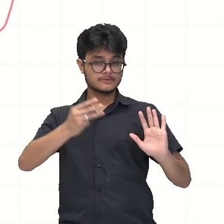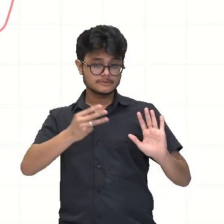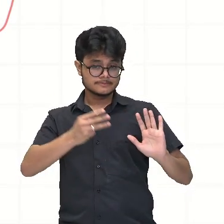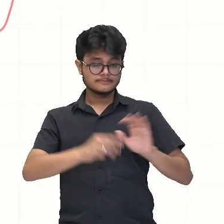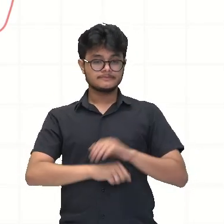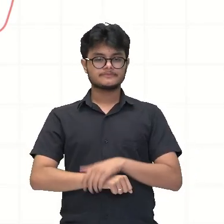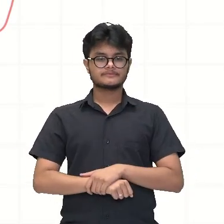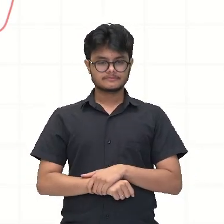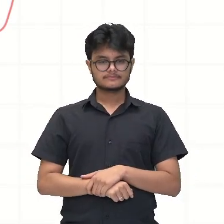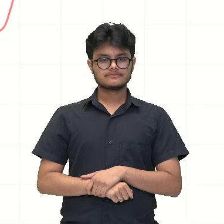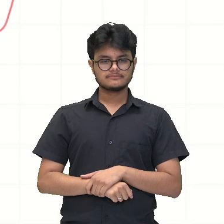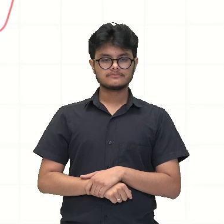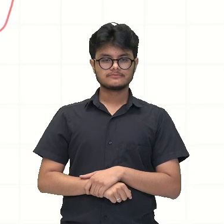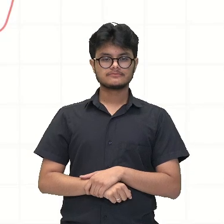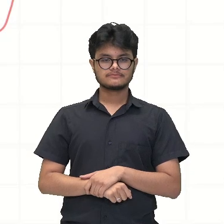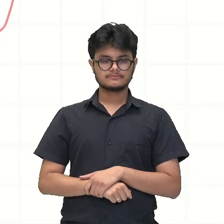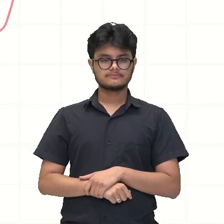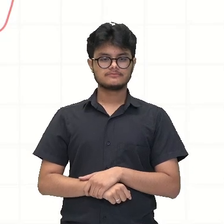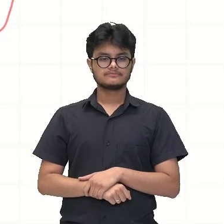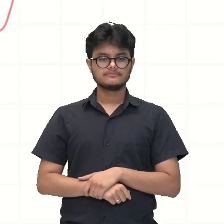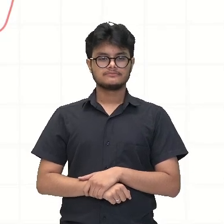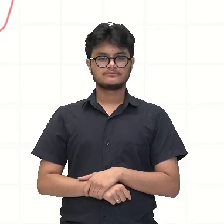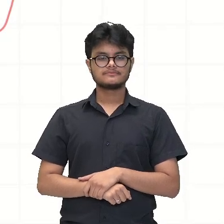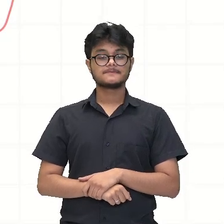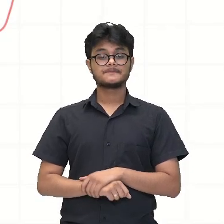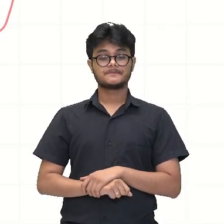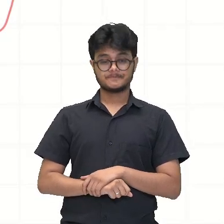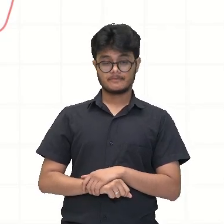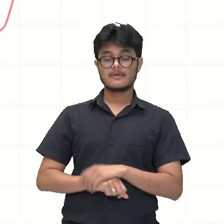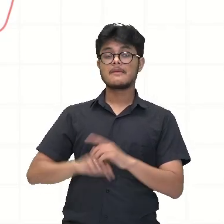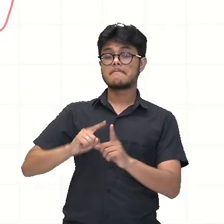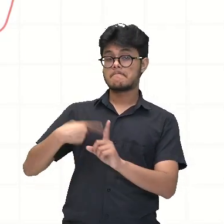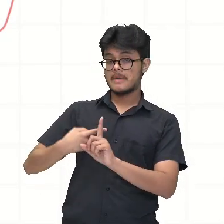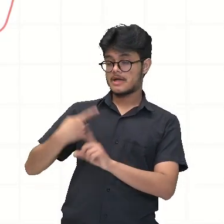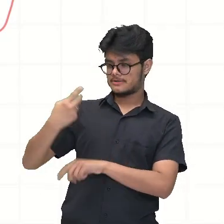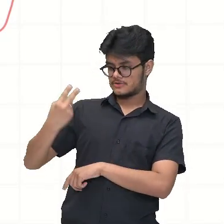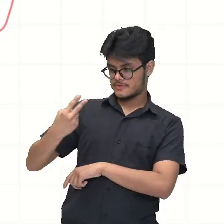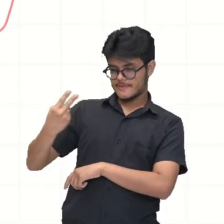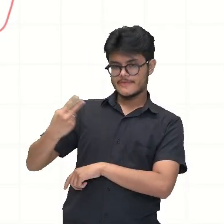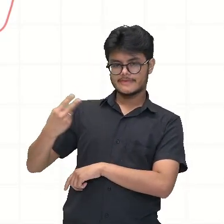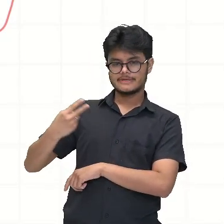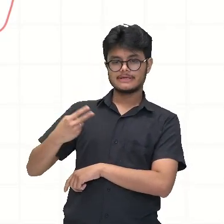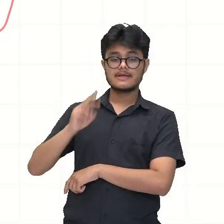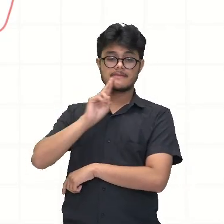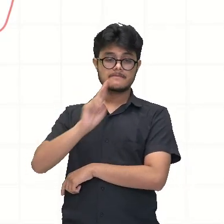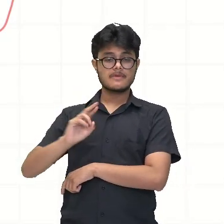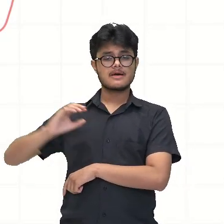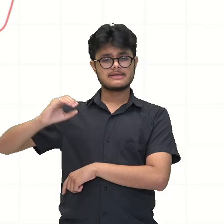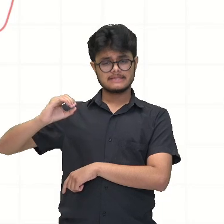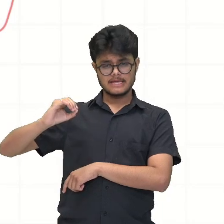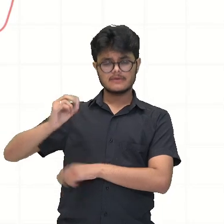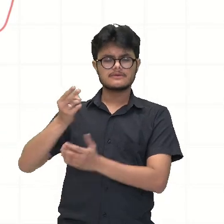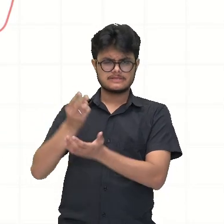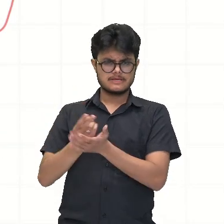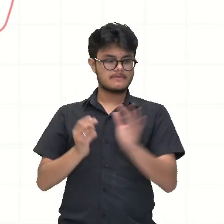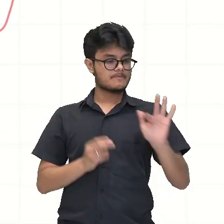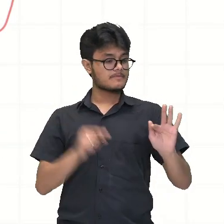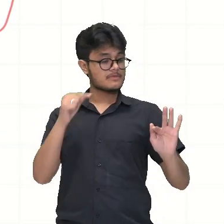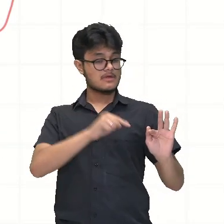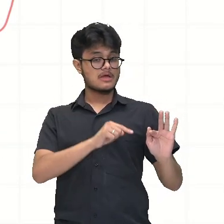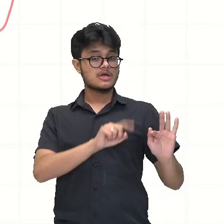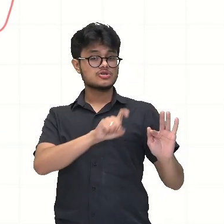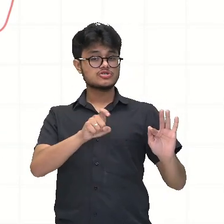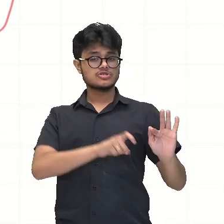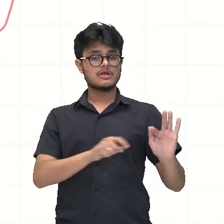3. O A eu repetiria, mais 2. Aí eu igualo a 0, porque quando o meu x